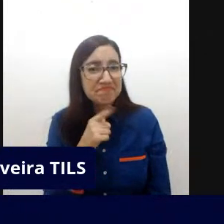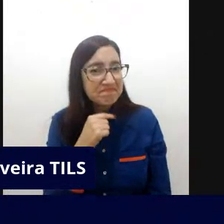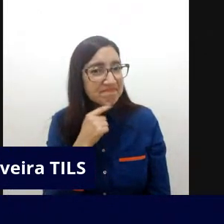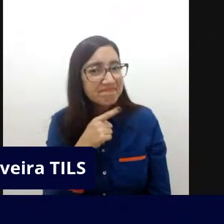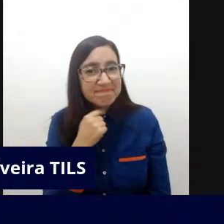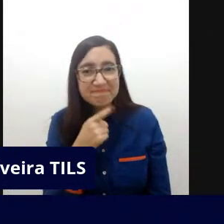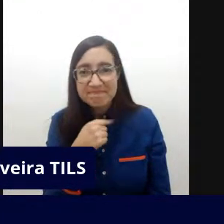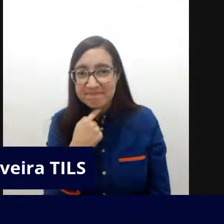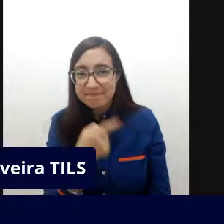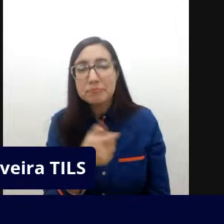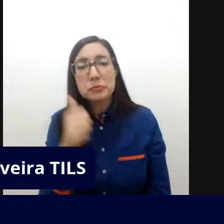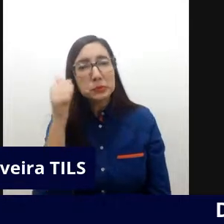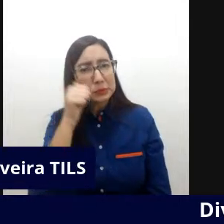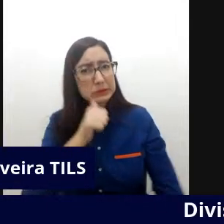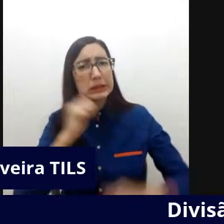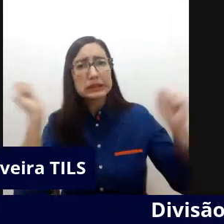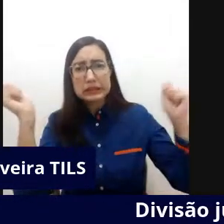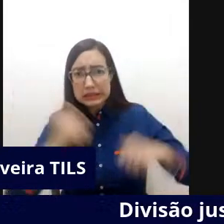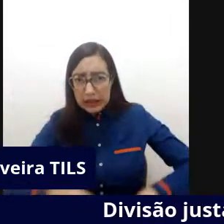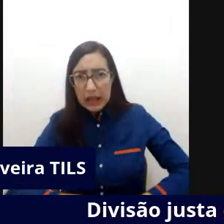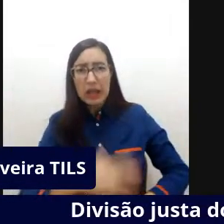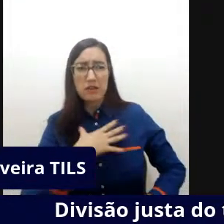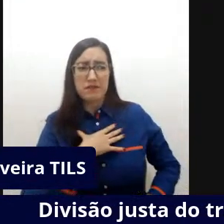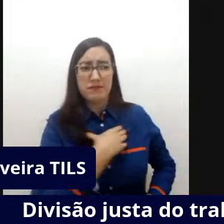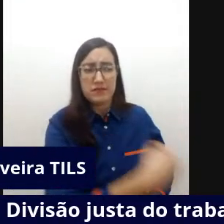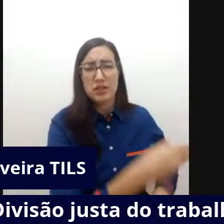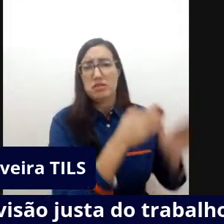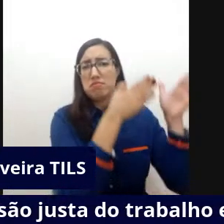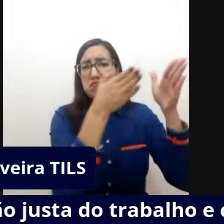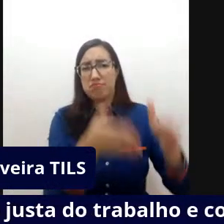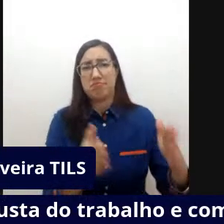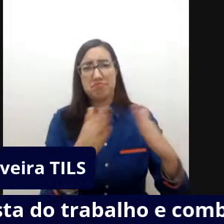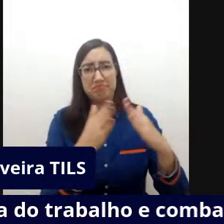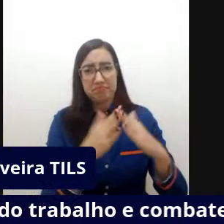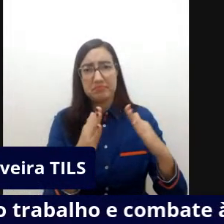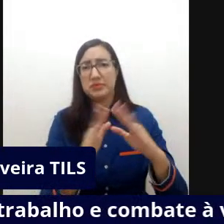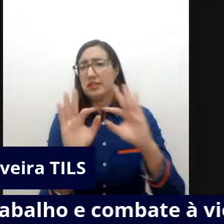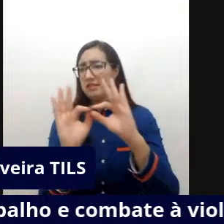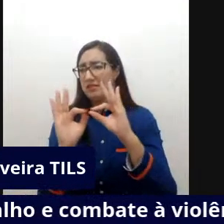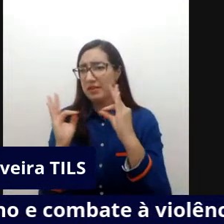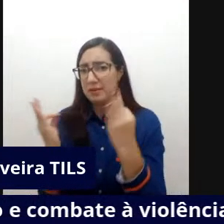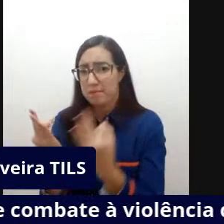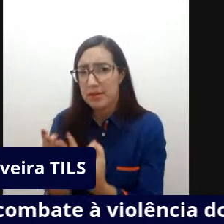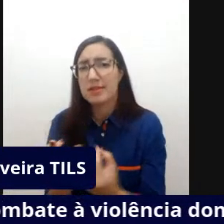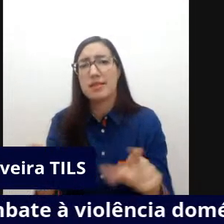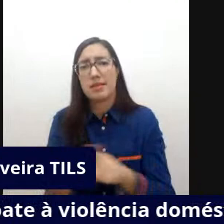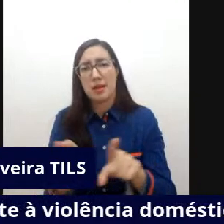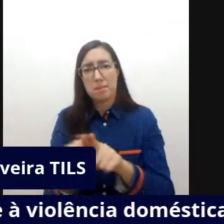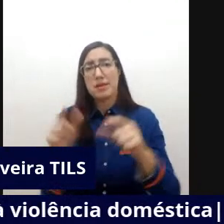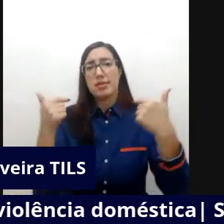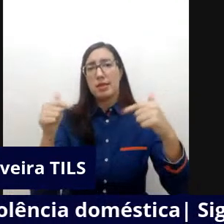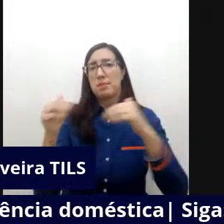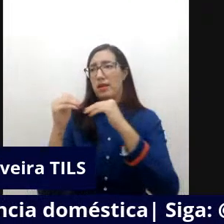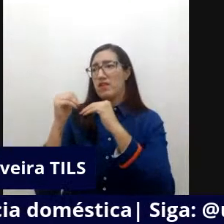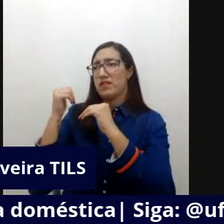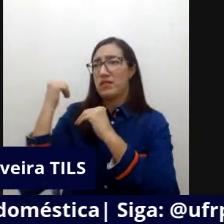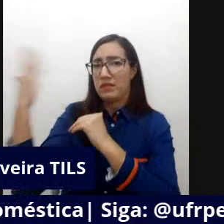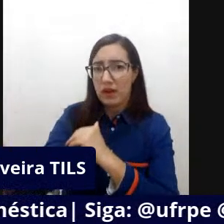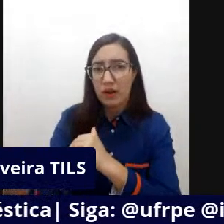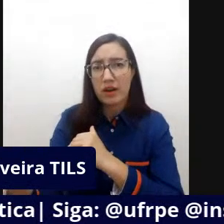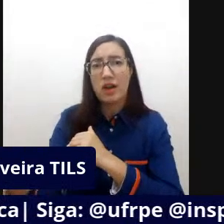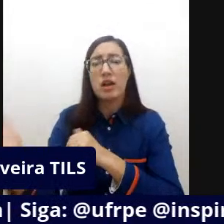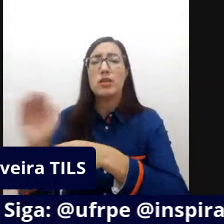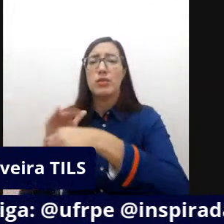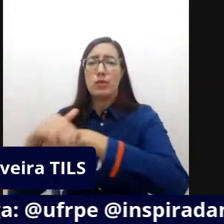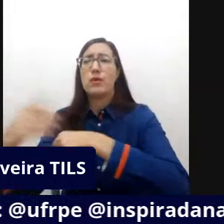pandemia, será que esse reconhecimento vai continuar? Será que esse cidadão, ele